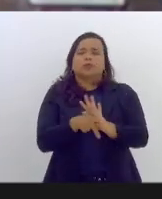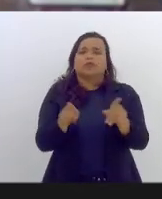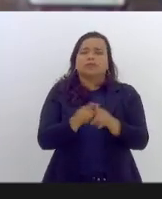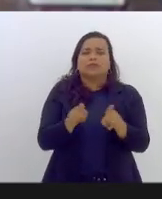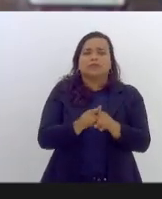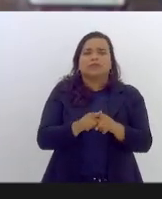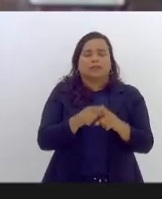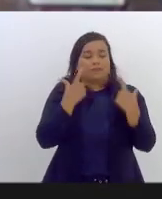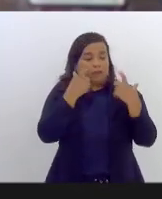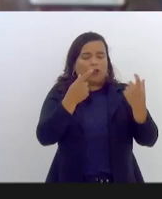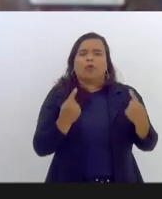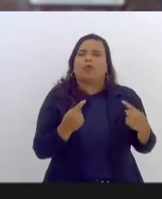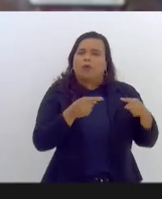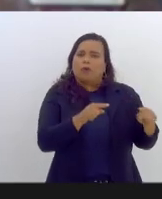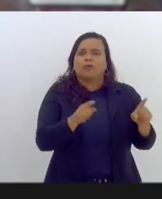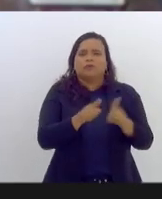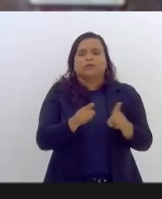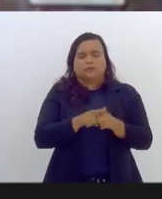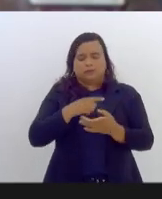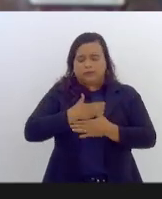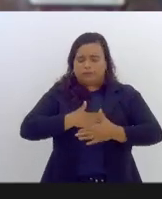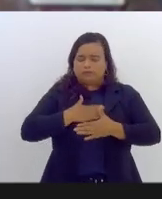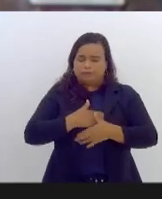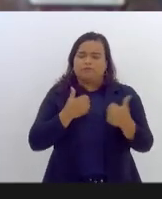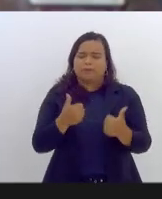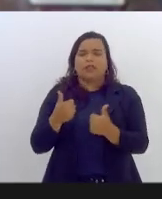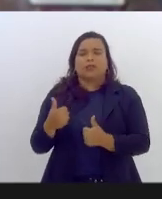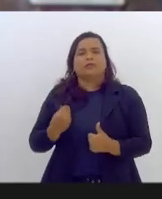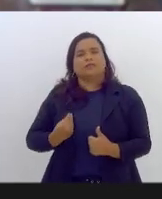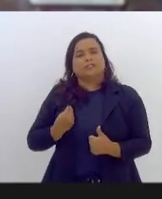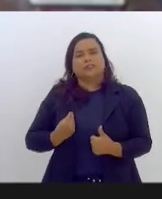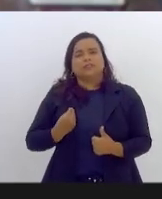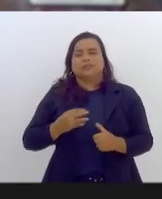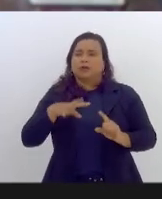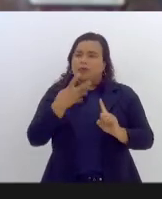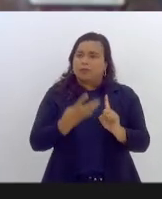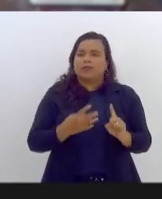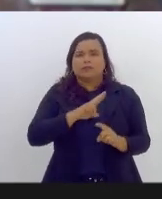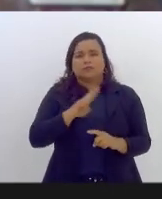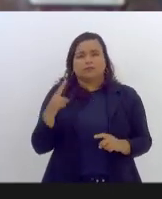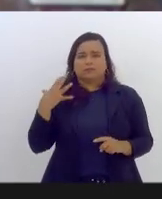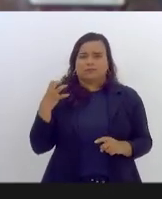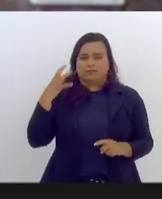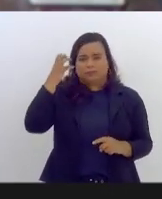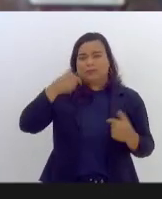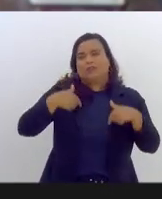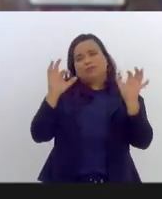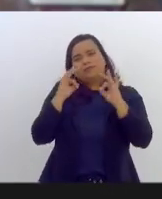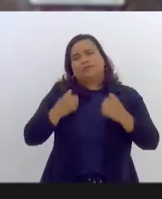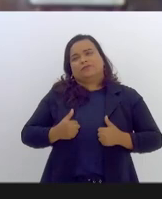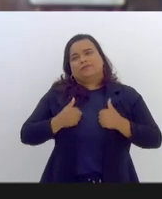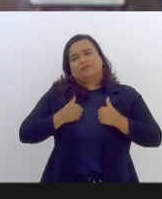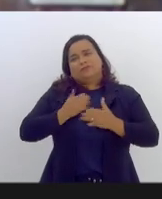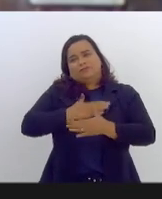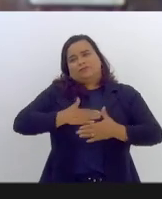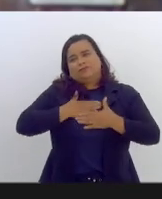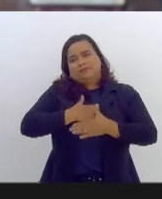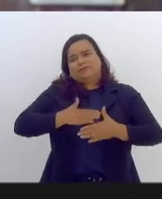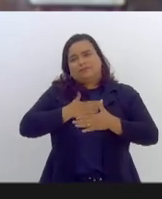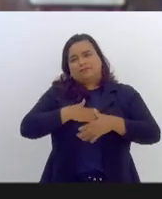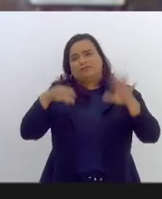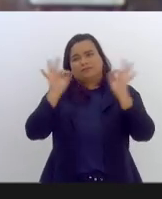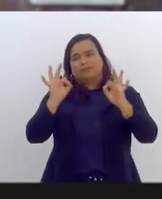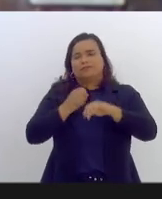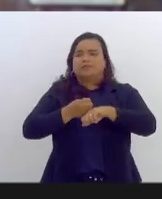contra a violência e pelo bem viver, a homenagem com o nome de Marielle me honra, em particular, me